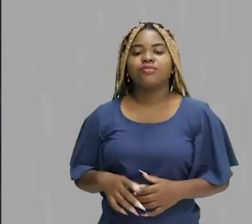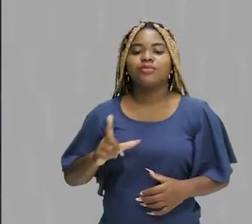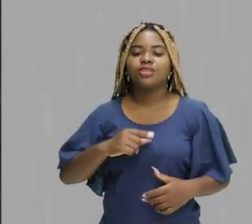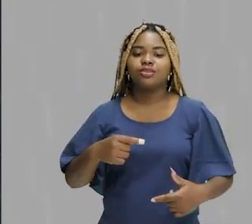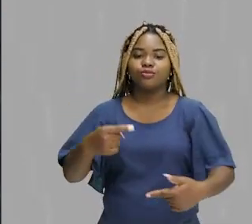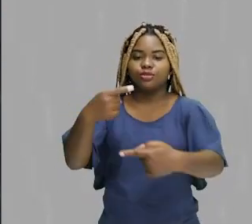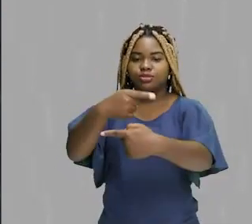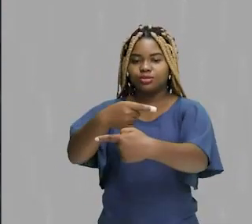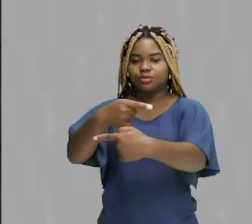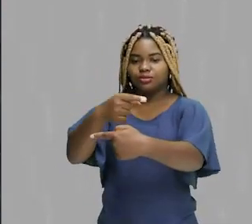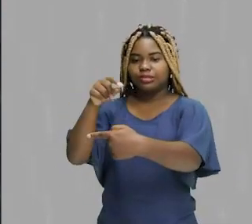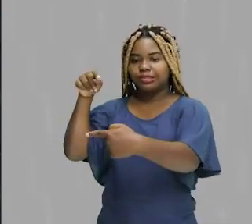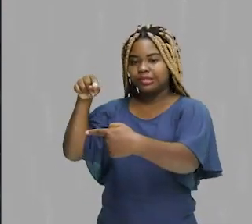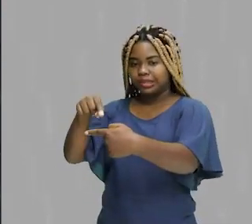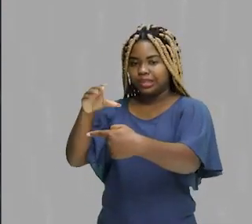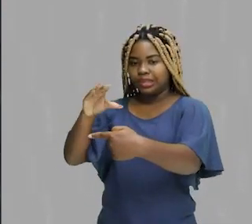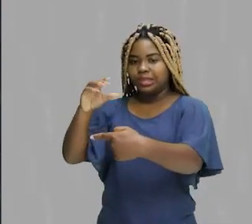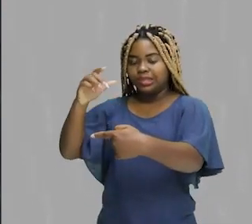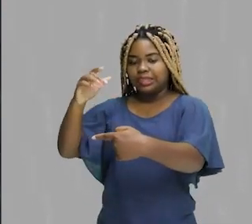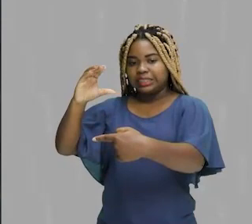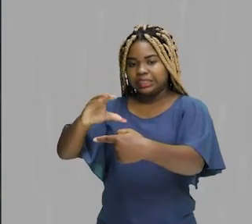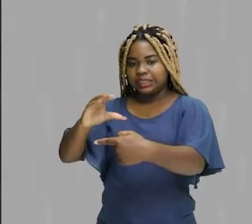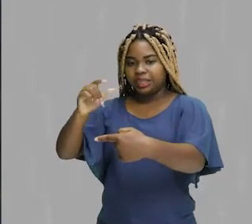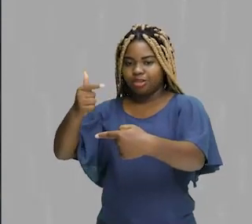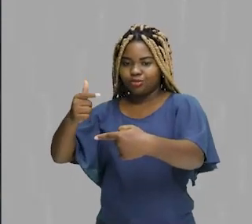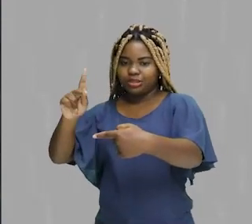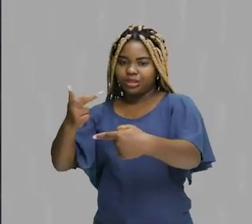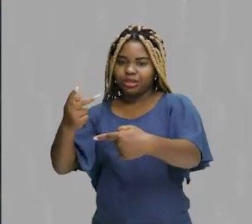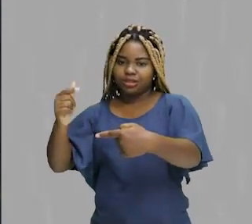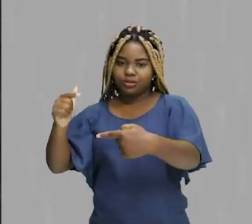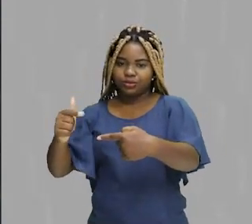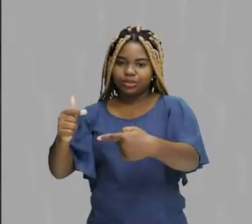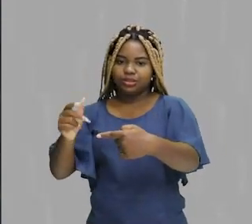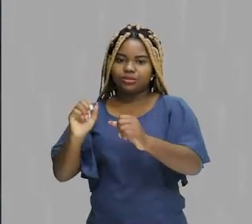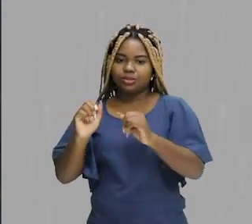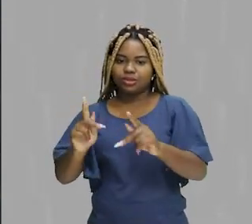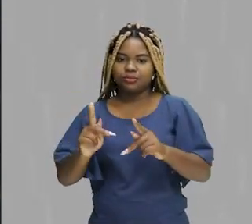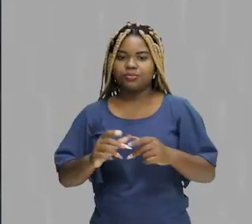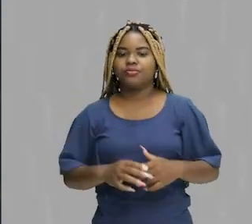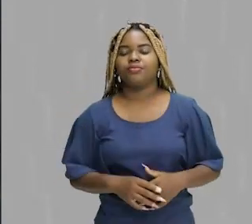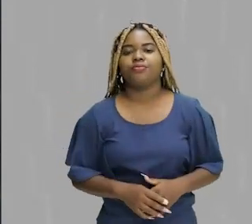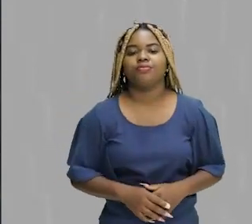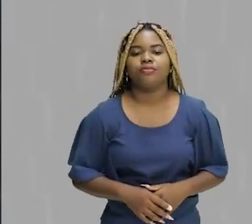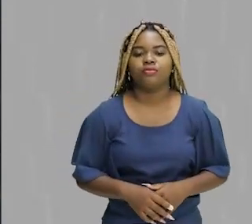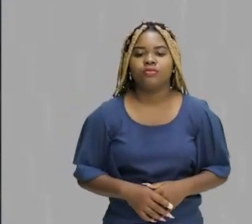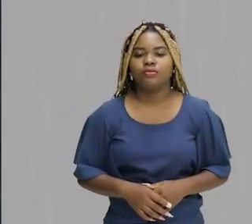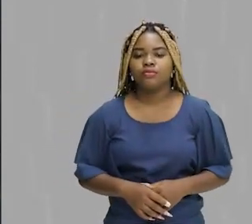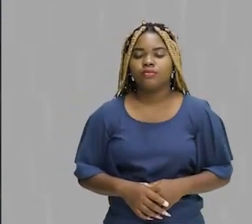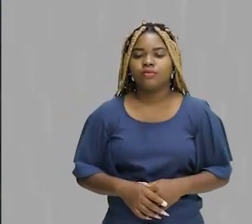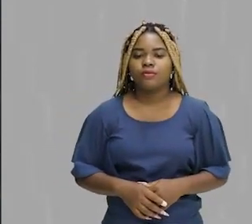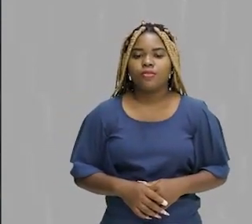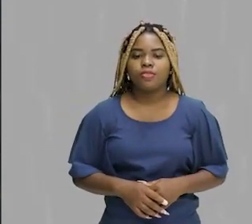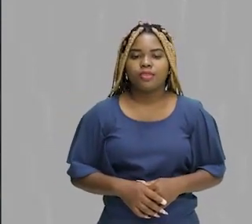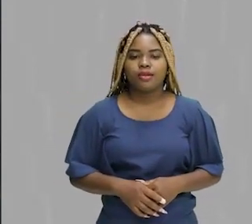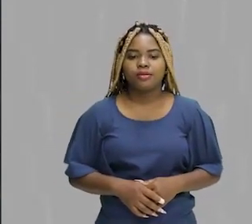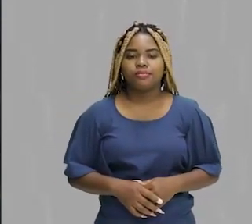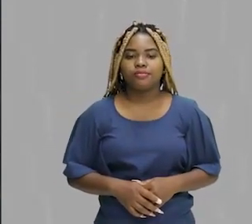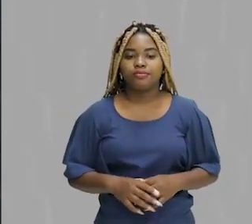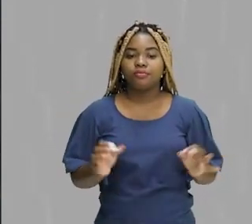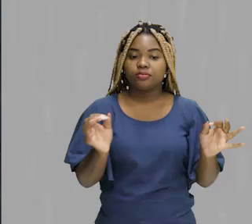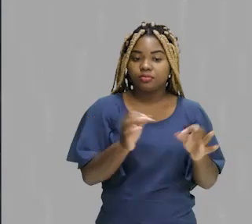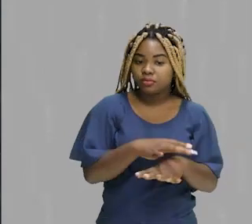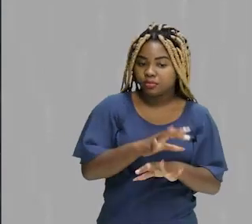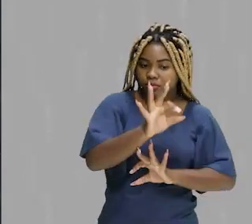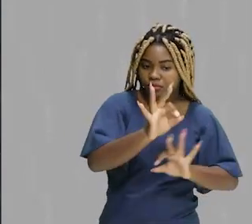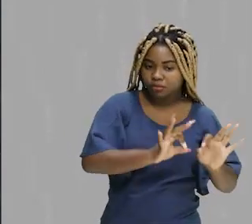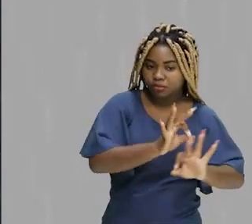e 5 meios vezes a entalpia do O2. Show de bola? Feito isso, turma,